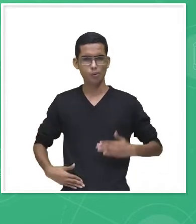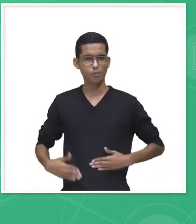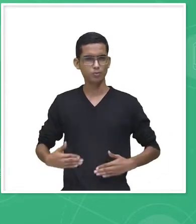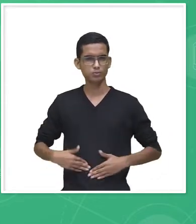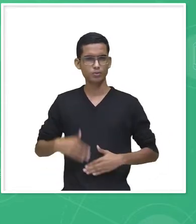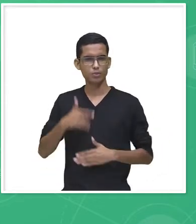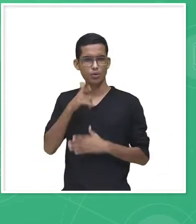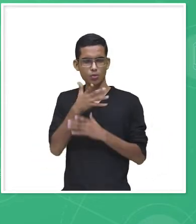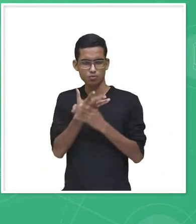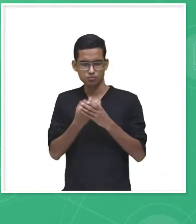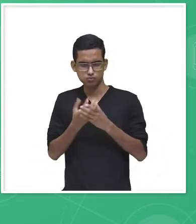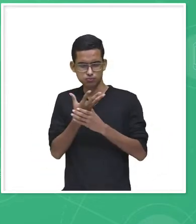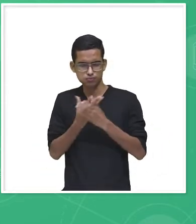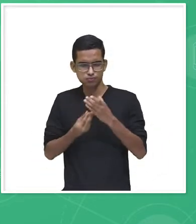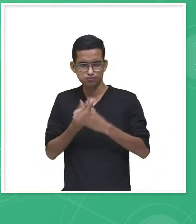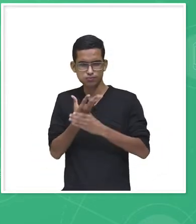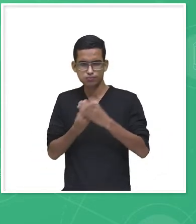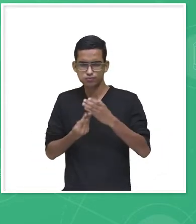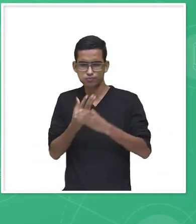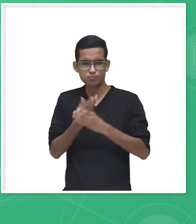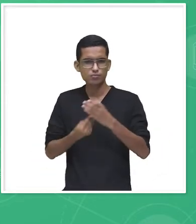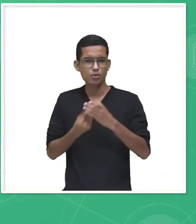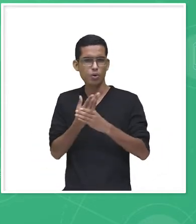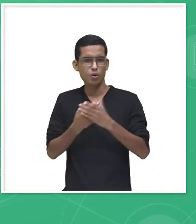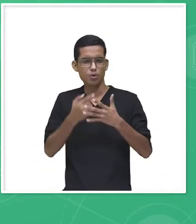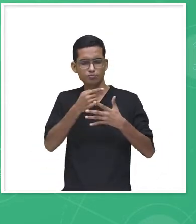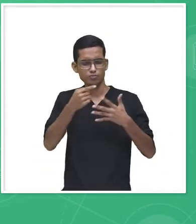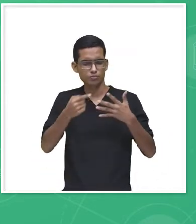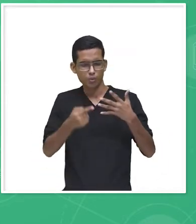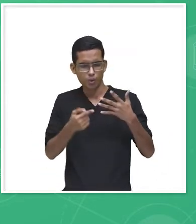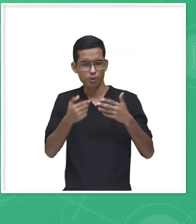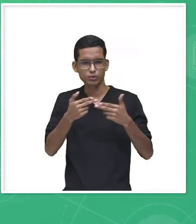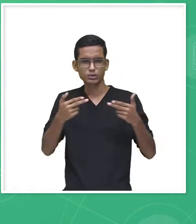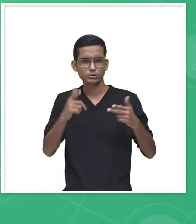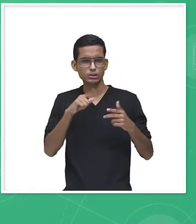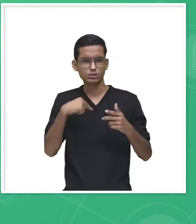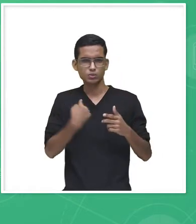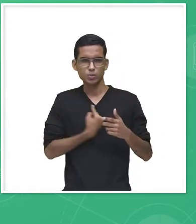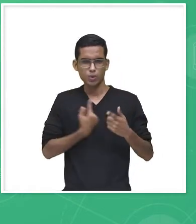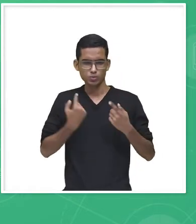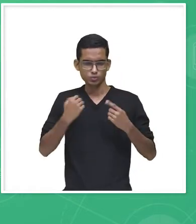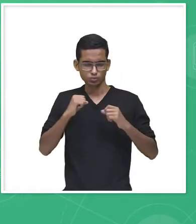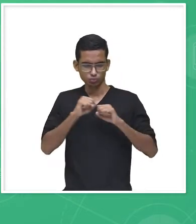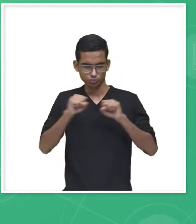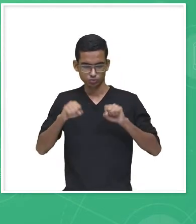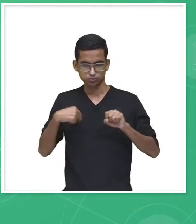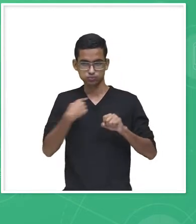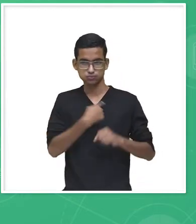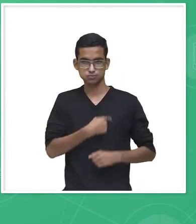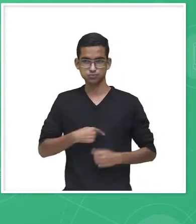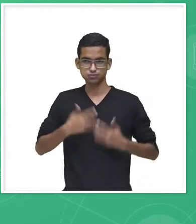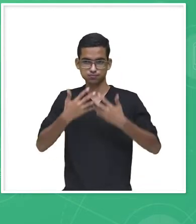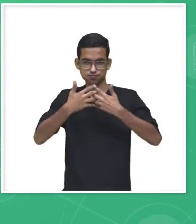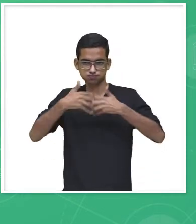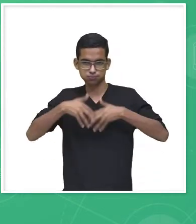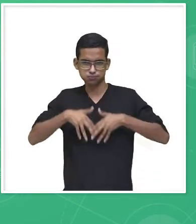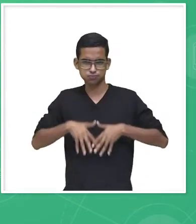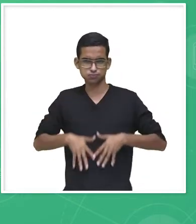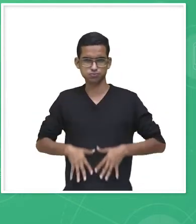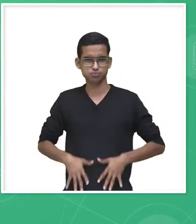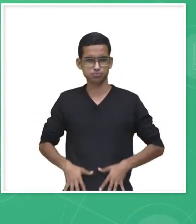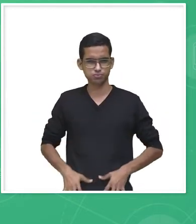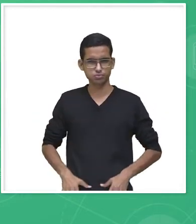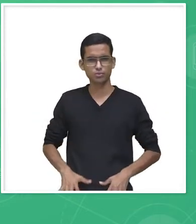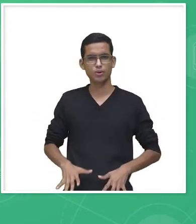forno é mesmo não vai precisar mais né que são resultado ali da nossa do nosso metabolismo não é do que a gente ingere os